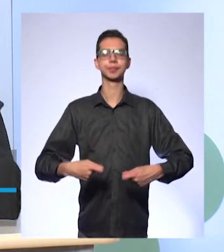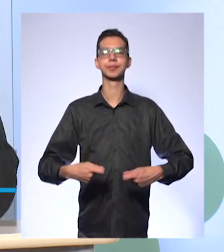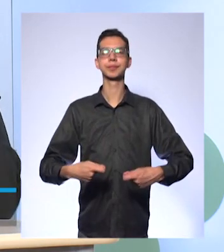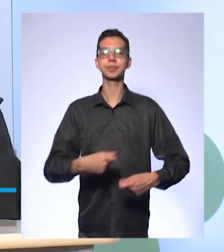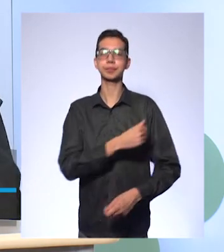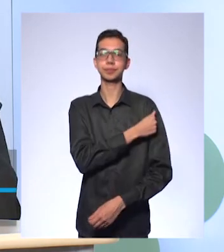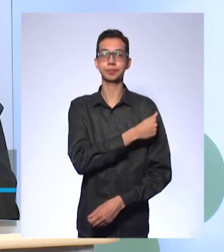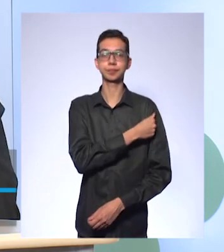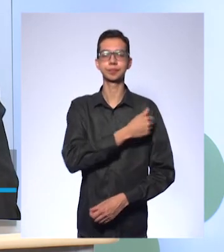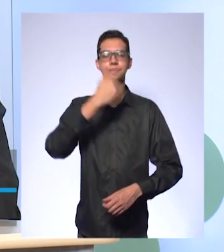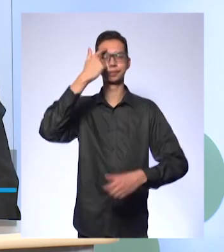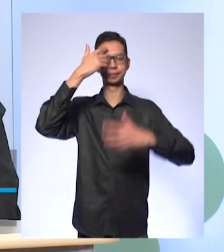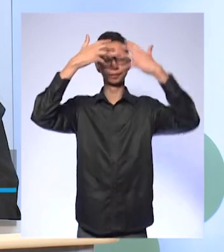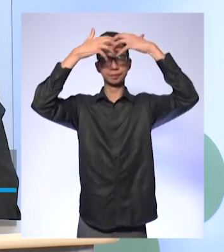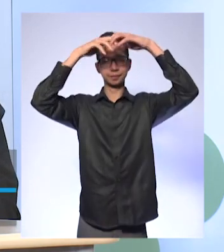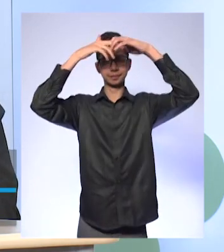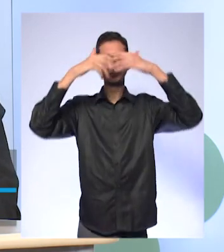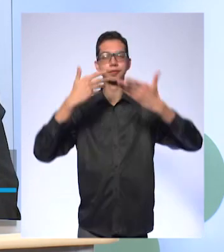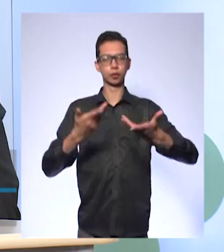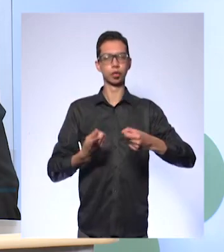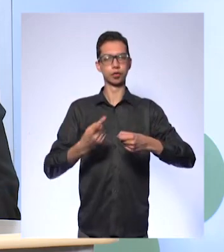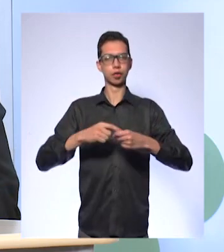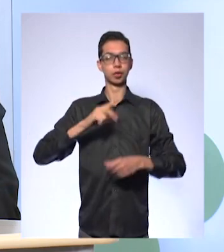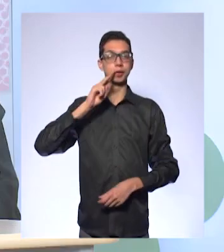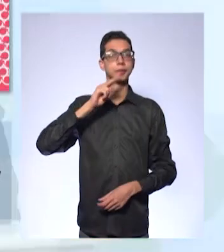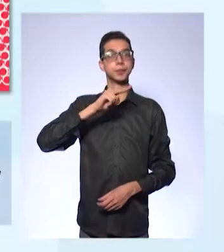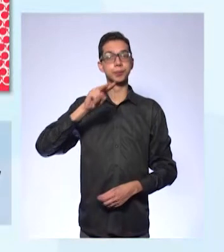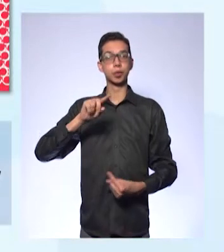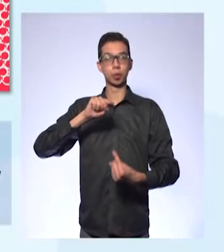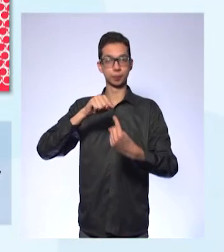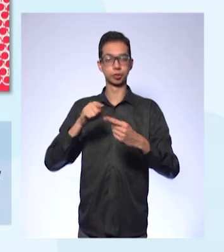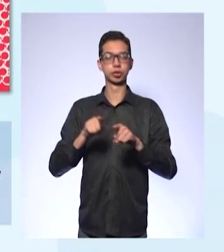estudantes. Vamos voltar lá e vamos ler a habilidade e o objetivo?